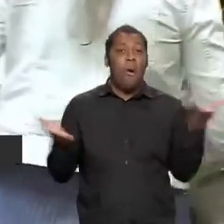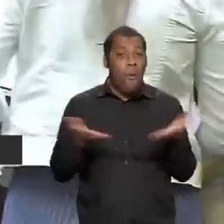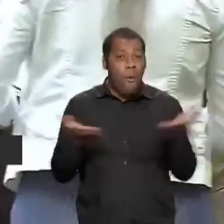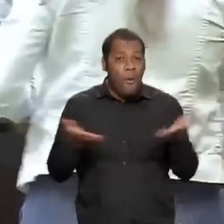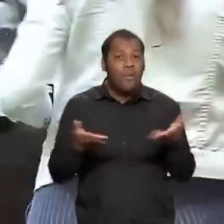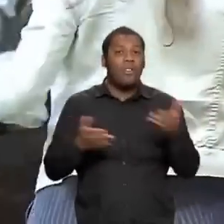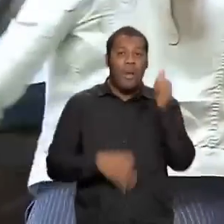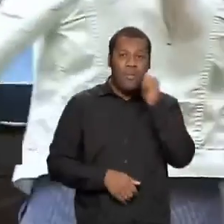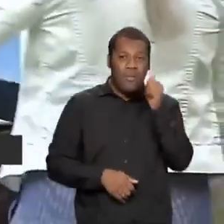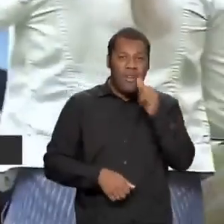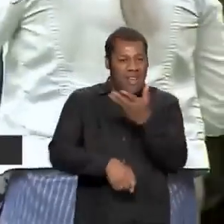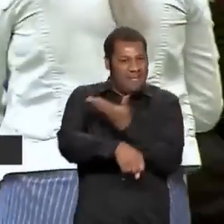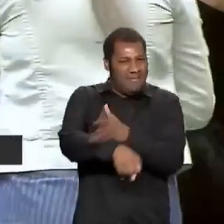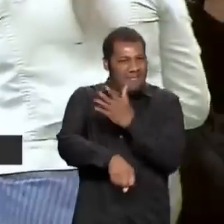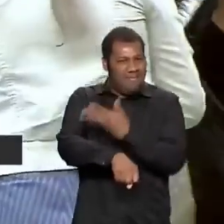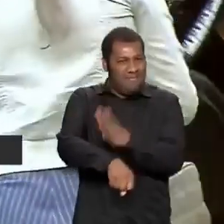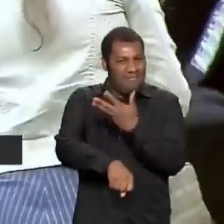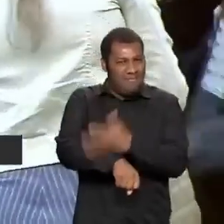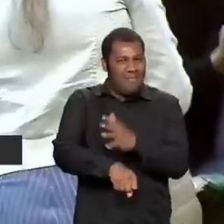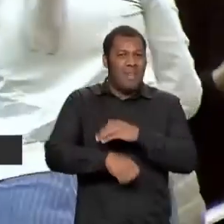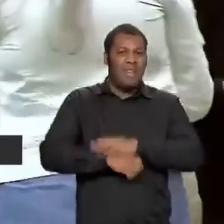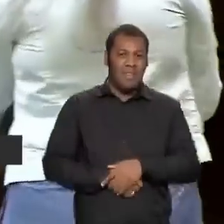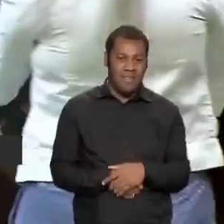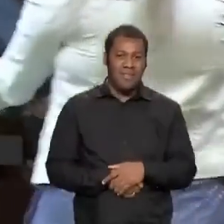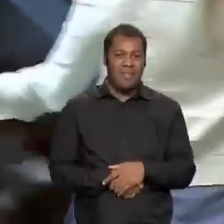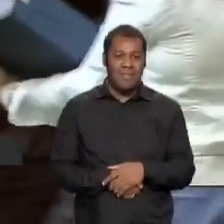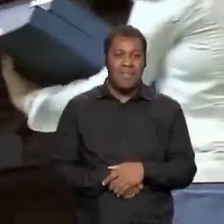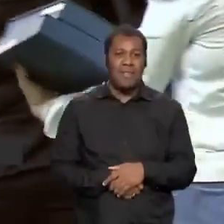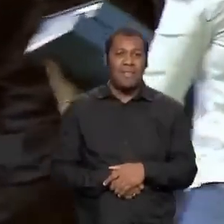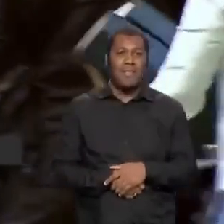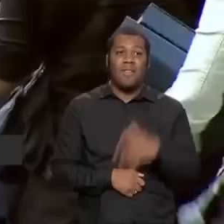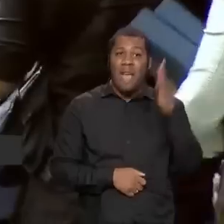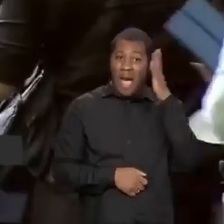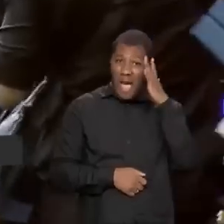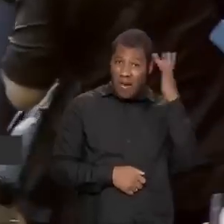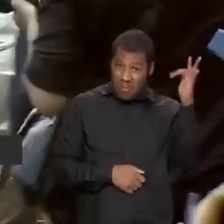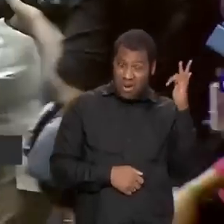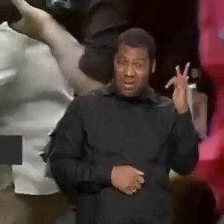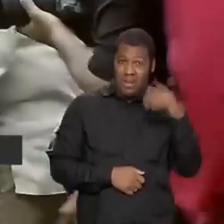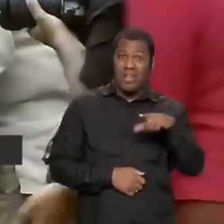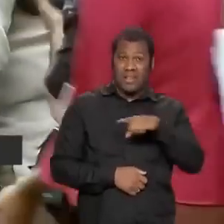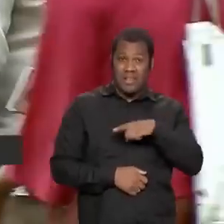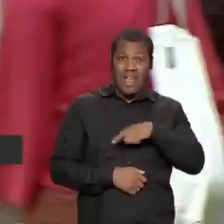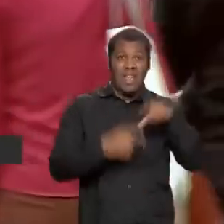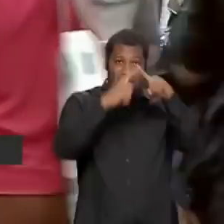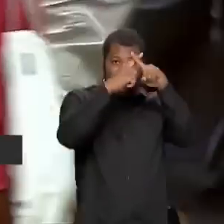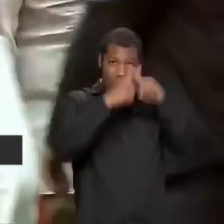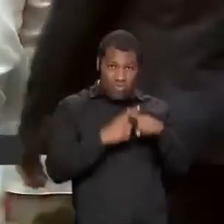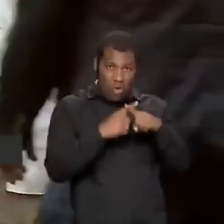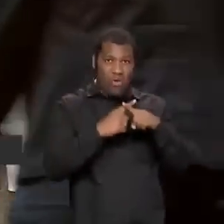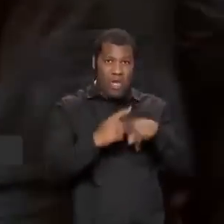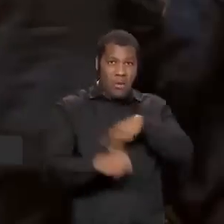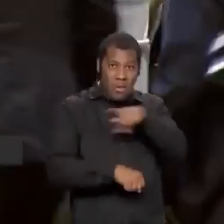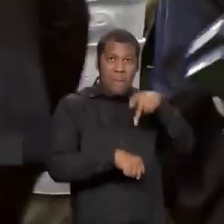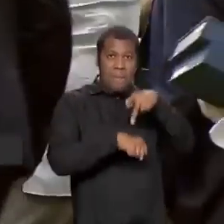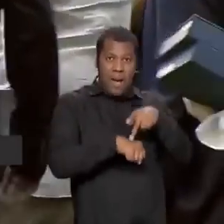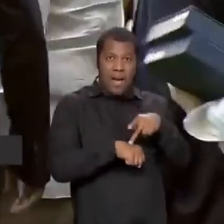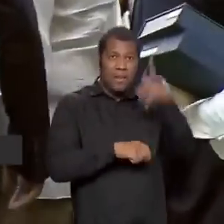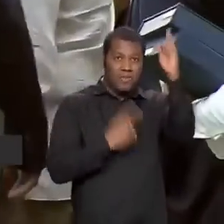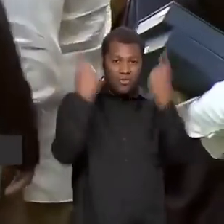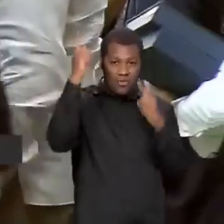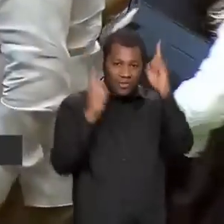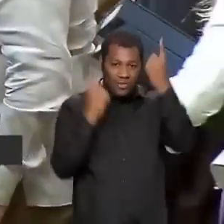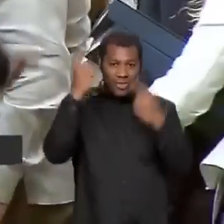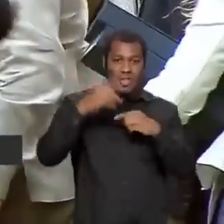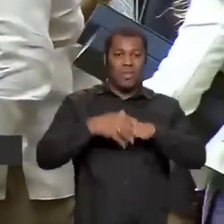hoje para uma partida que vai acontecer amanhã contra o Chile, a última